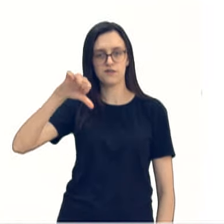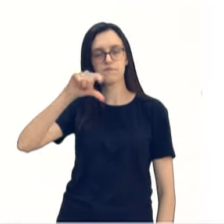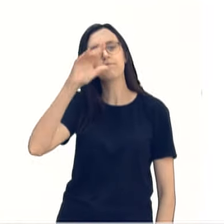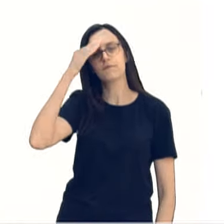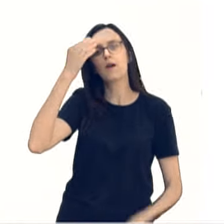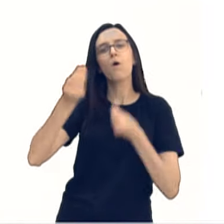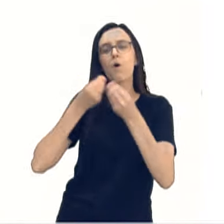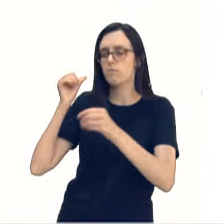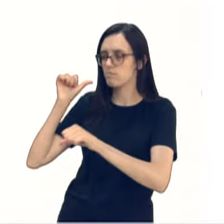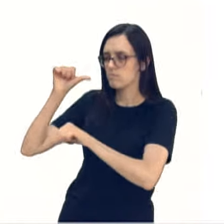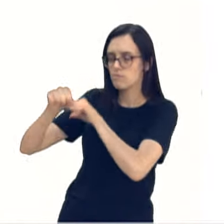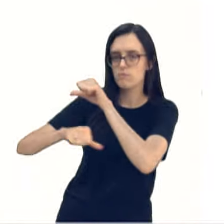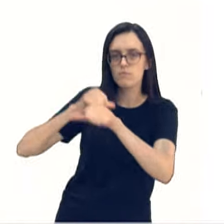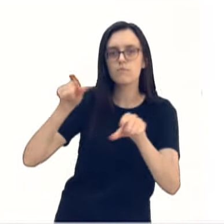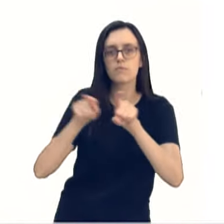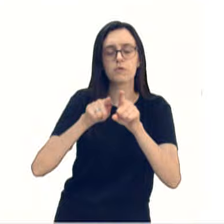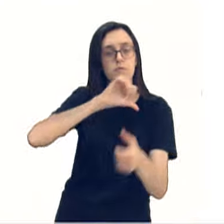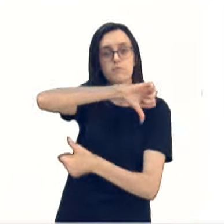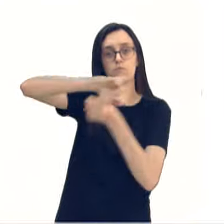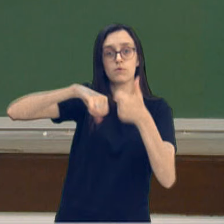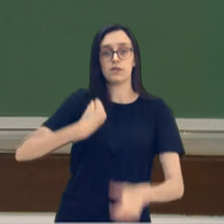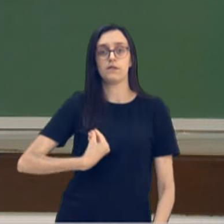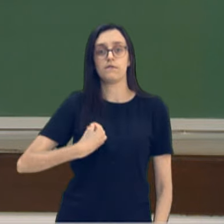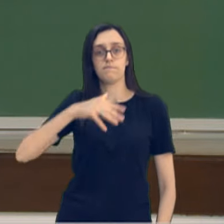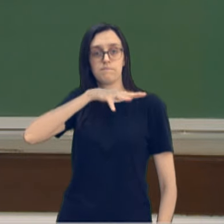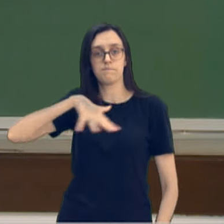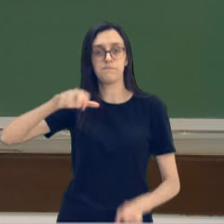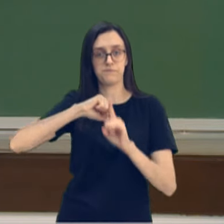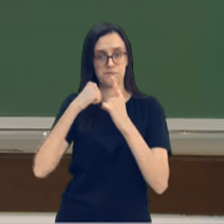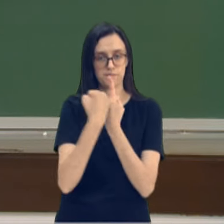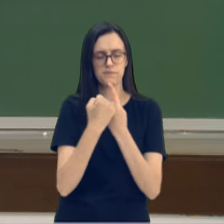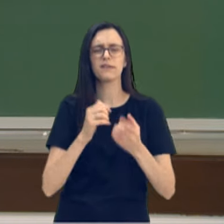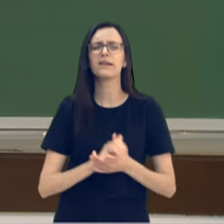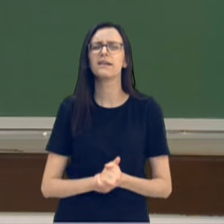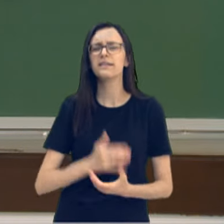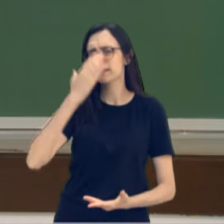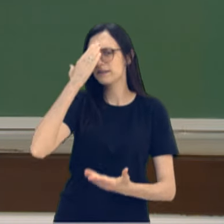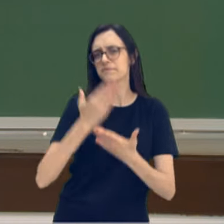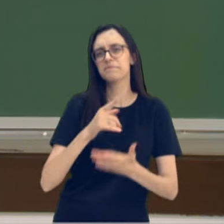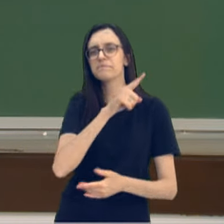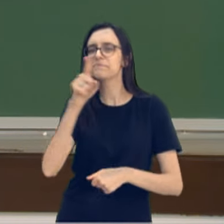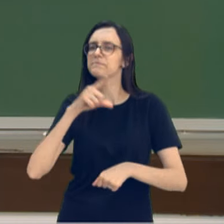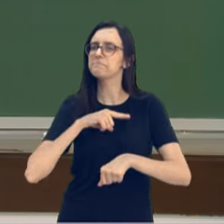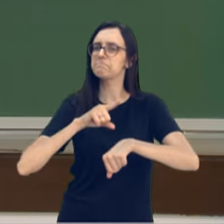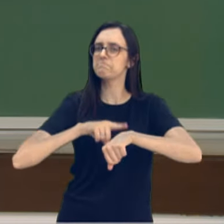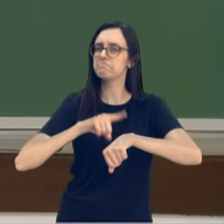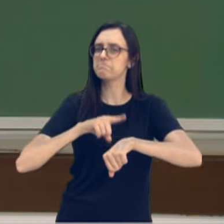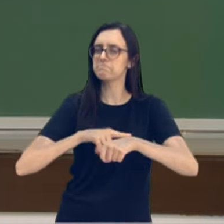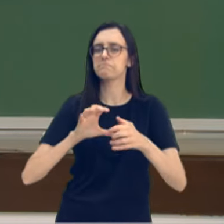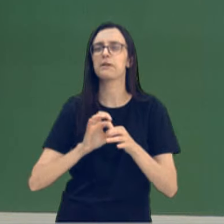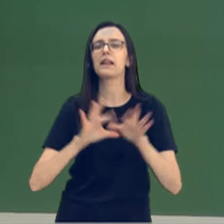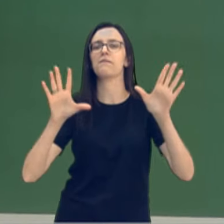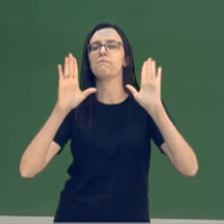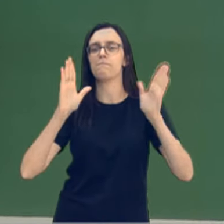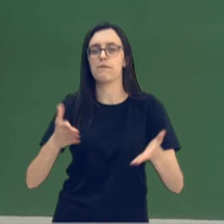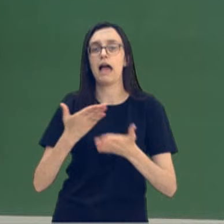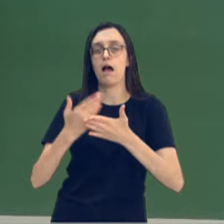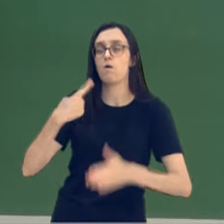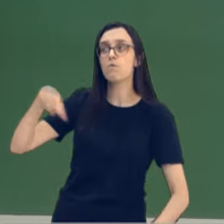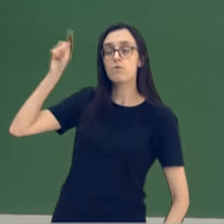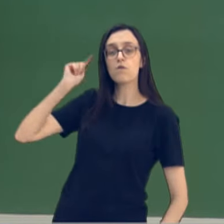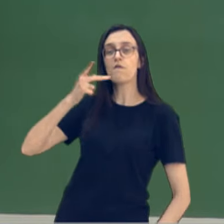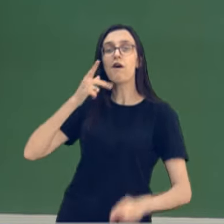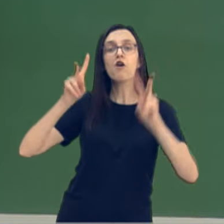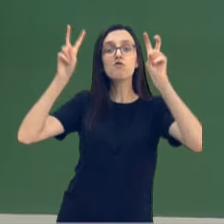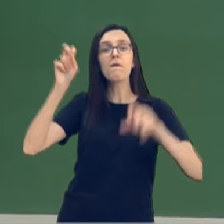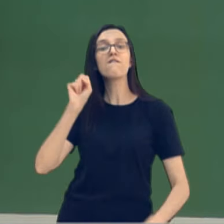moldaram a vida na Terra e a história da civilização. Acredito que vocês tiveram muito tempo disponível entre a aula que eu falei de